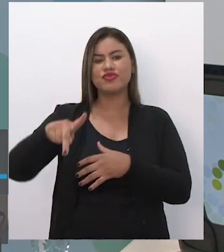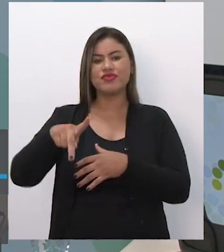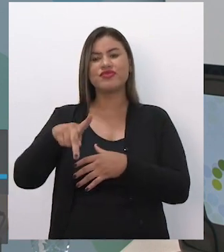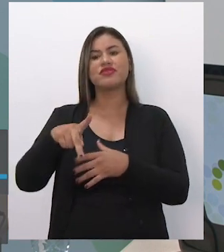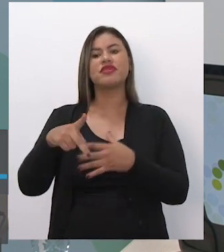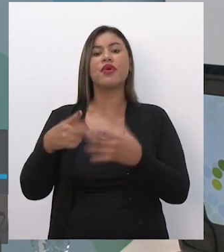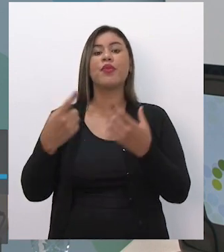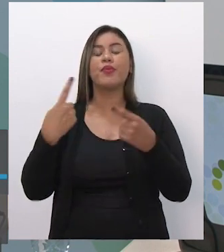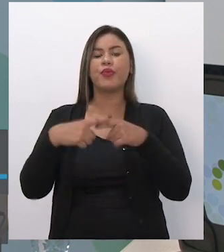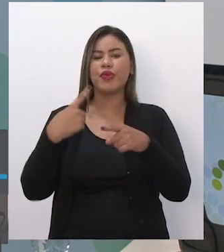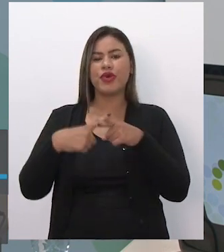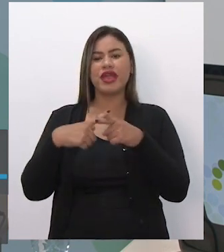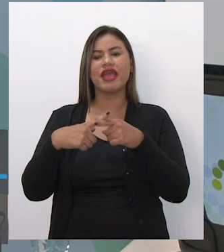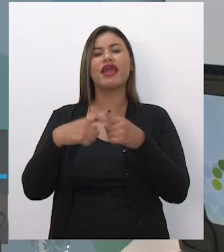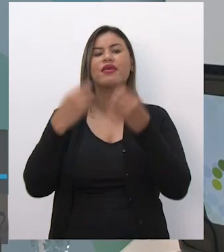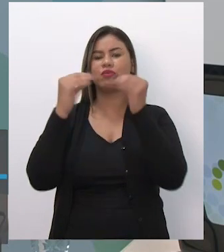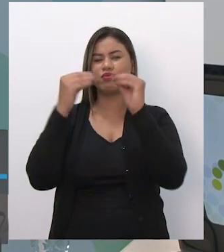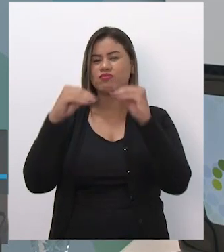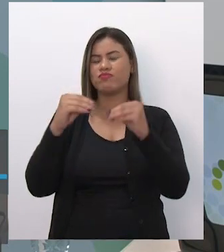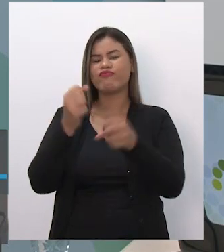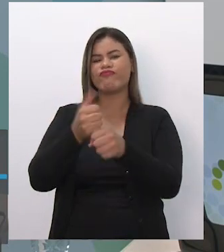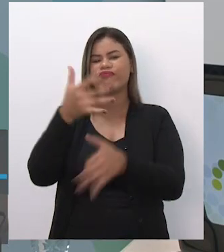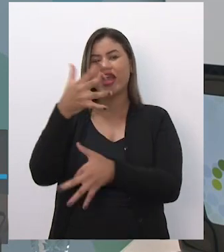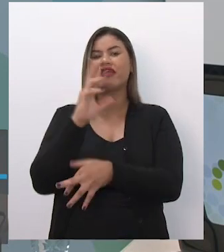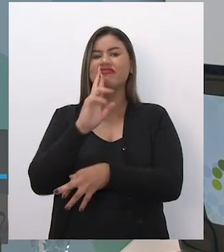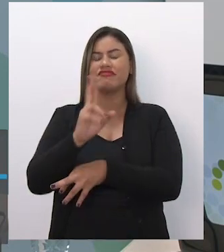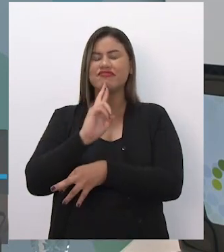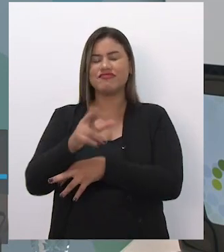por terem aqui inseridos. Então, vamos lá,